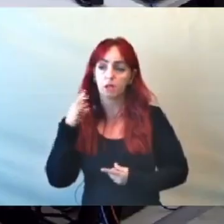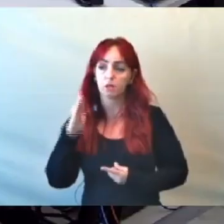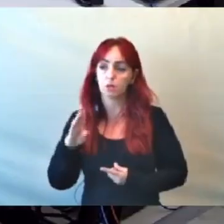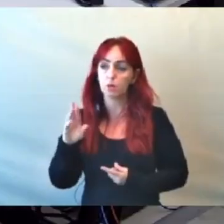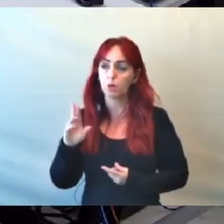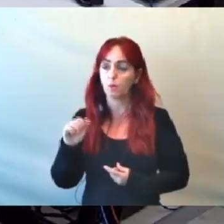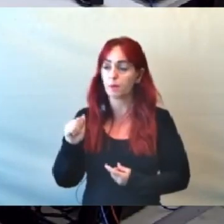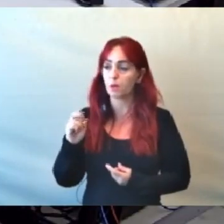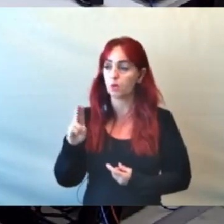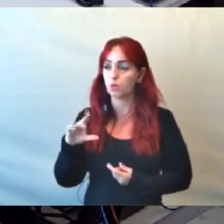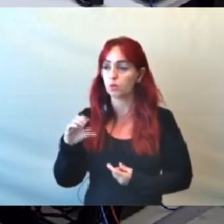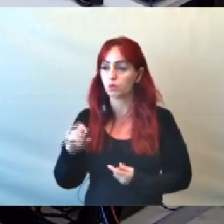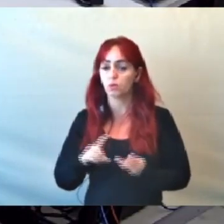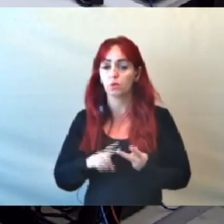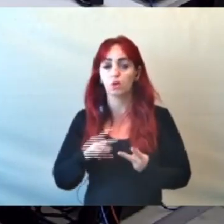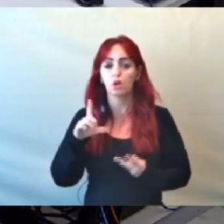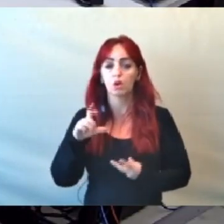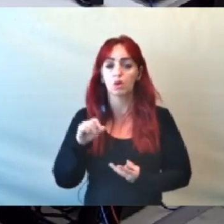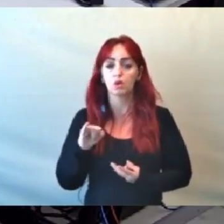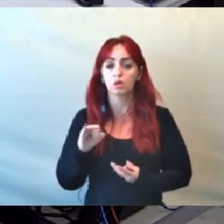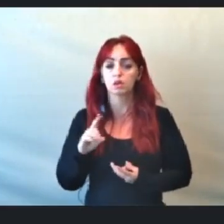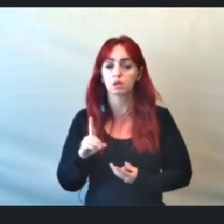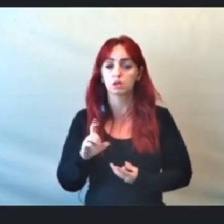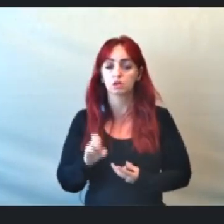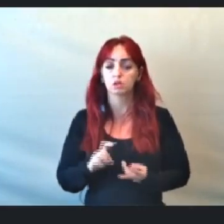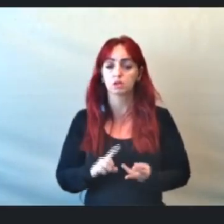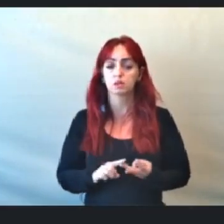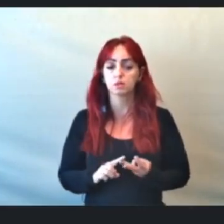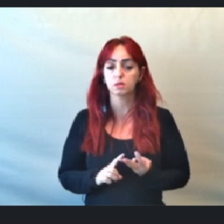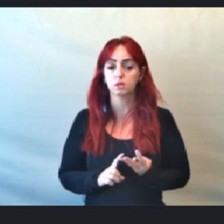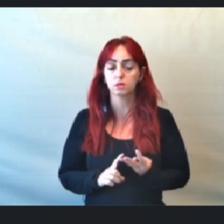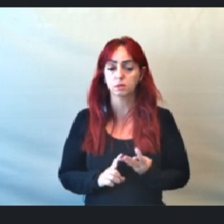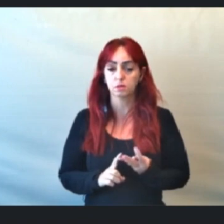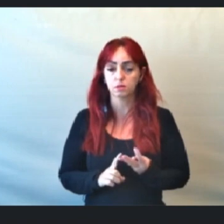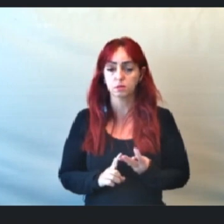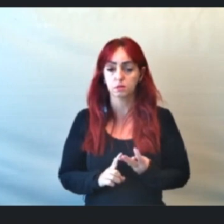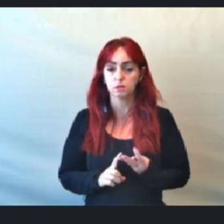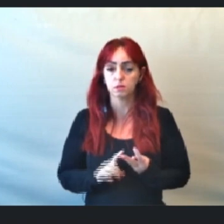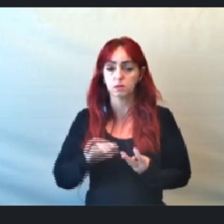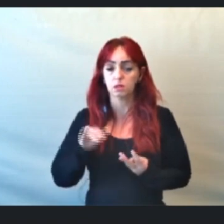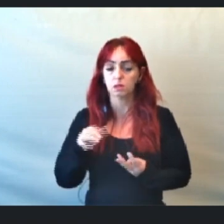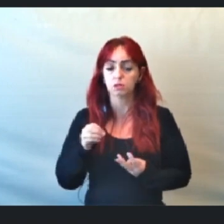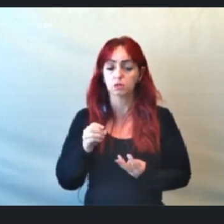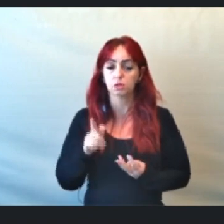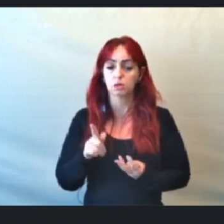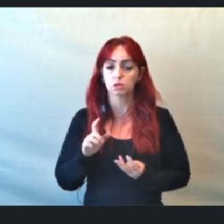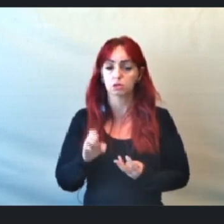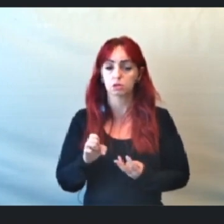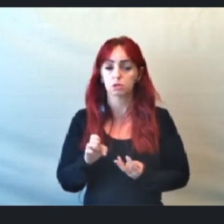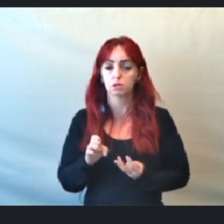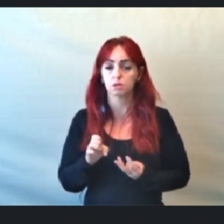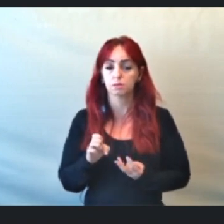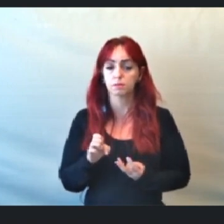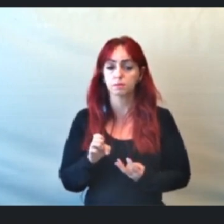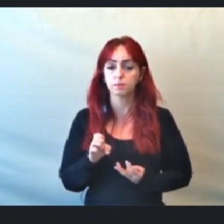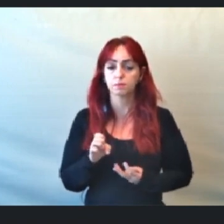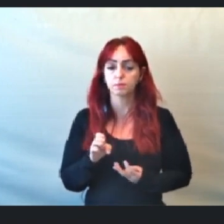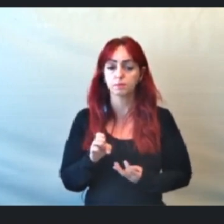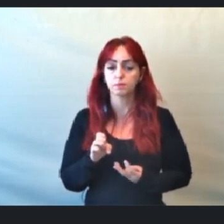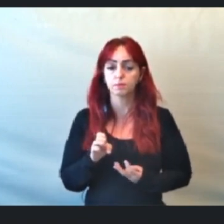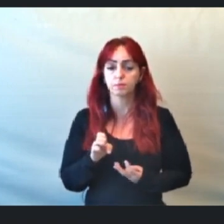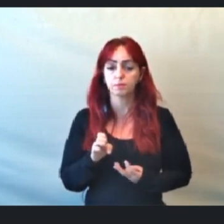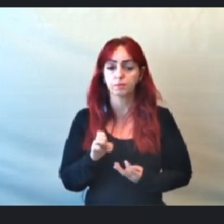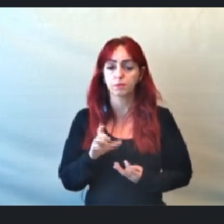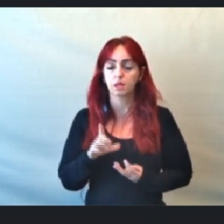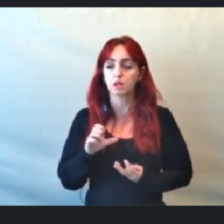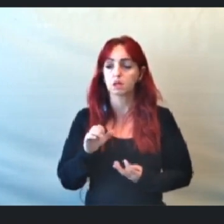Gonçalves? De acordo. Com voto, vereador Jorge Santos? De acordo. Com voto, vereador Cleiton Xavier?